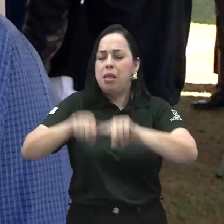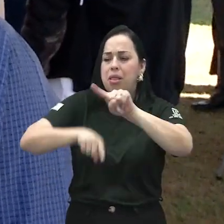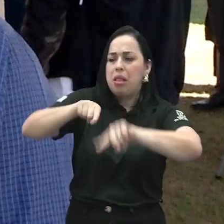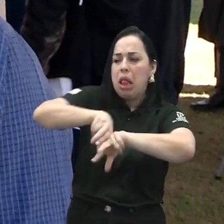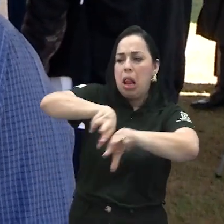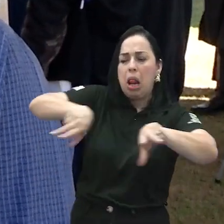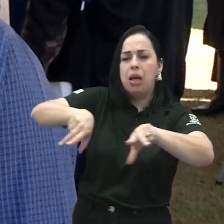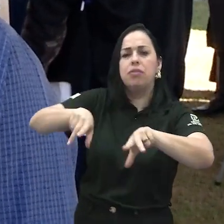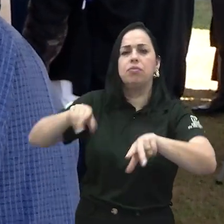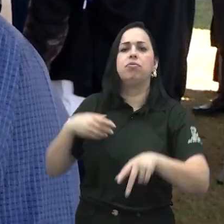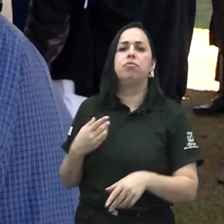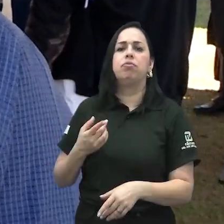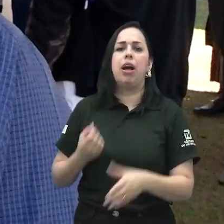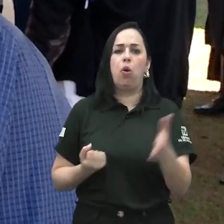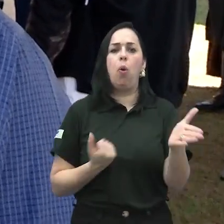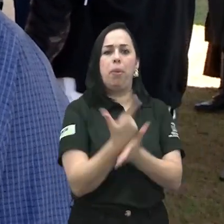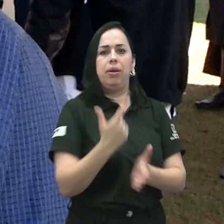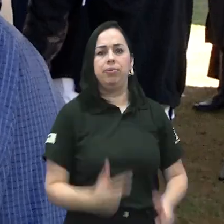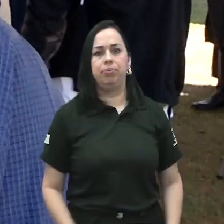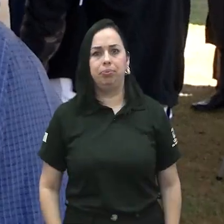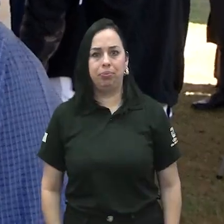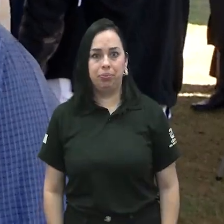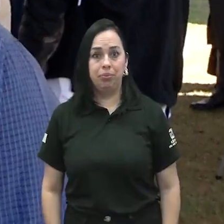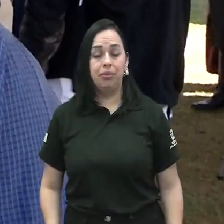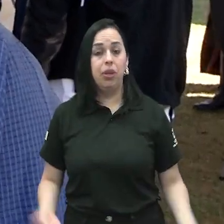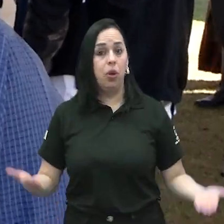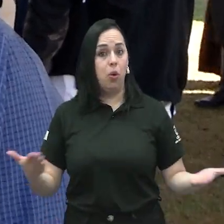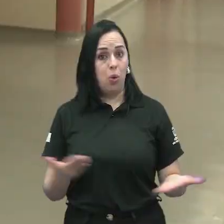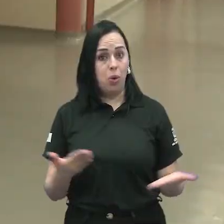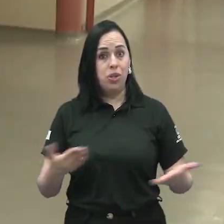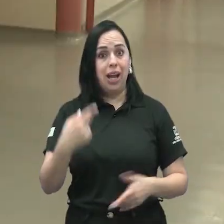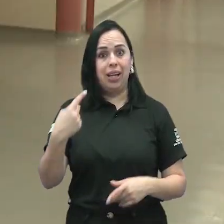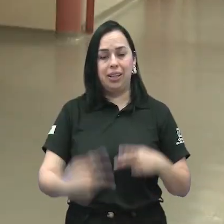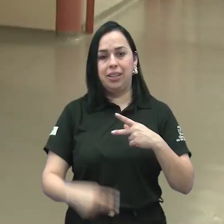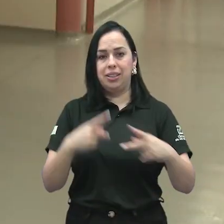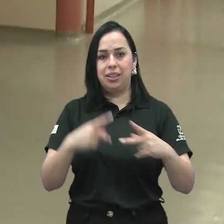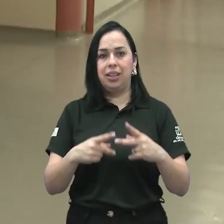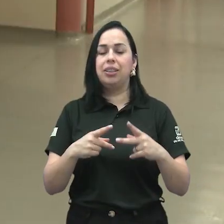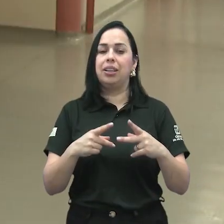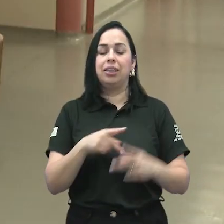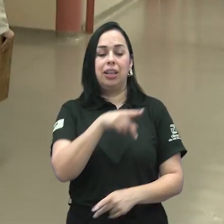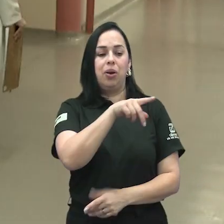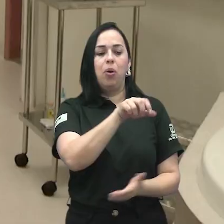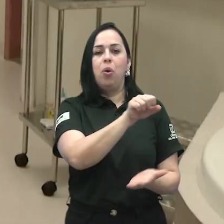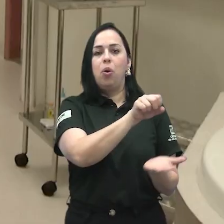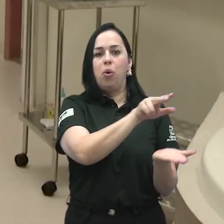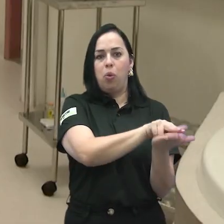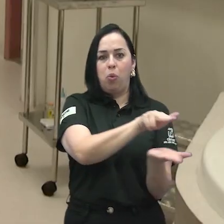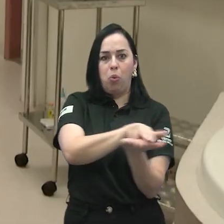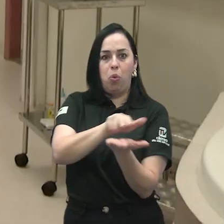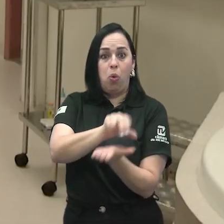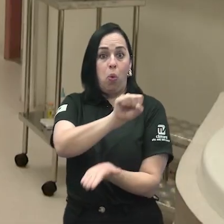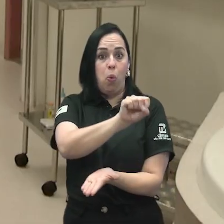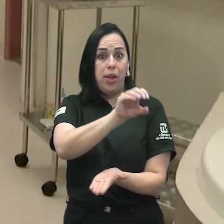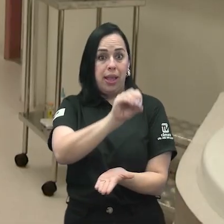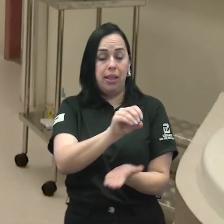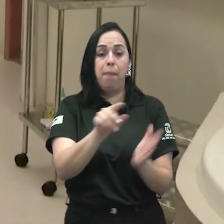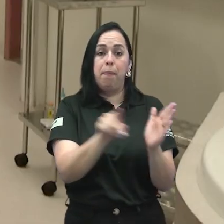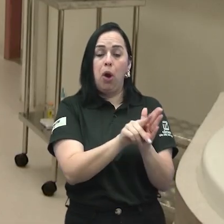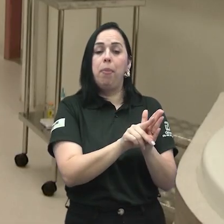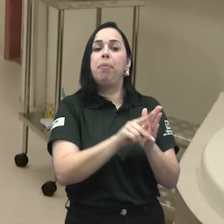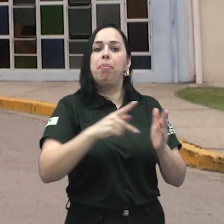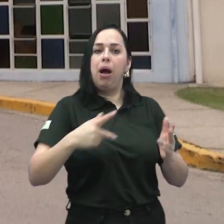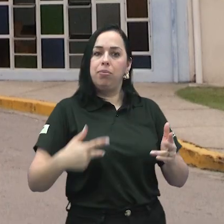mais novo, de mais qualidade vai ser implantado na maternidade. Hoje, São José dos Campos conta com 80 leitos